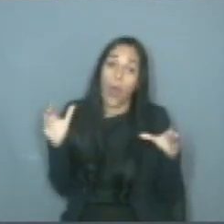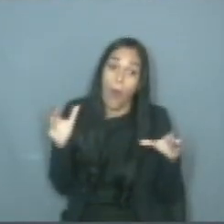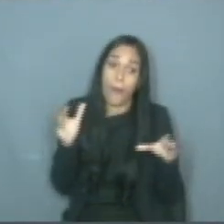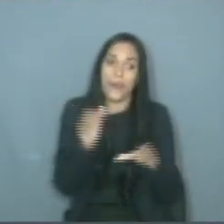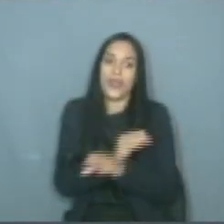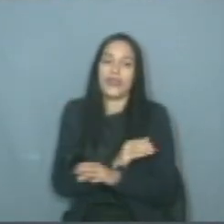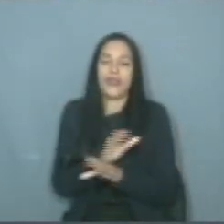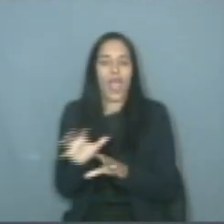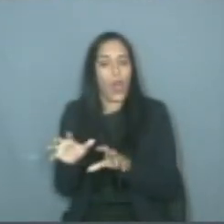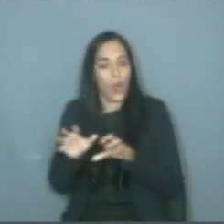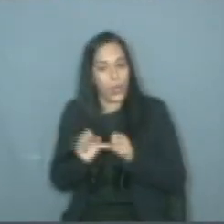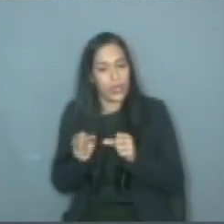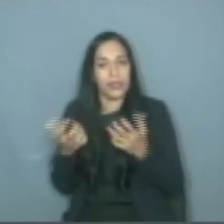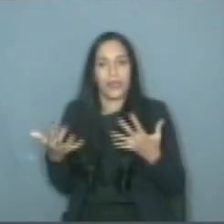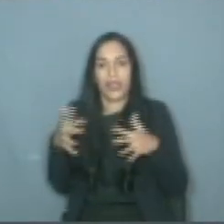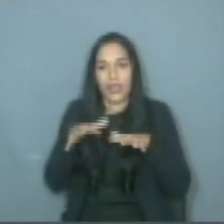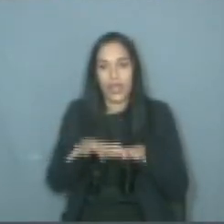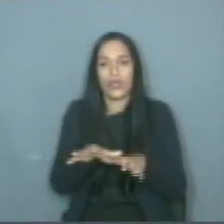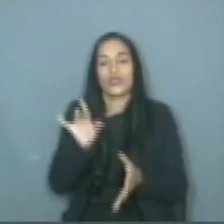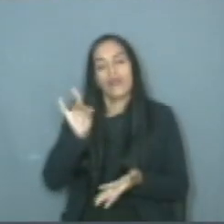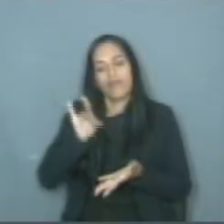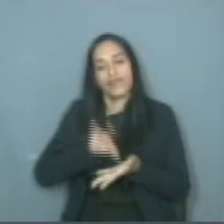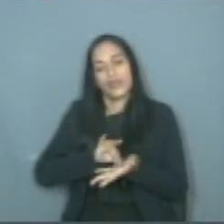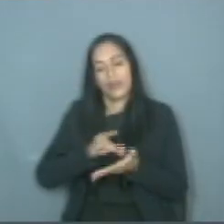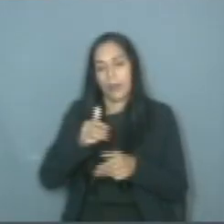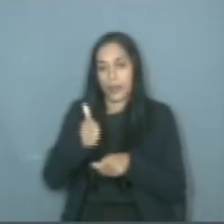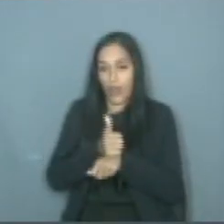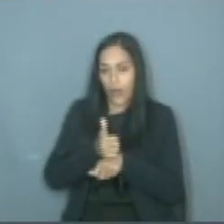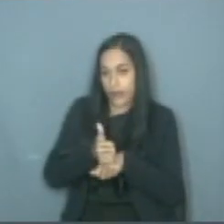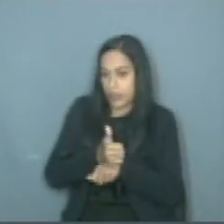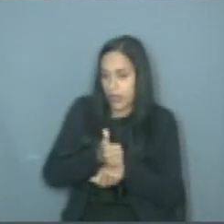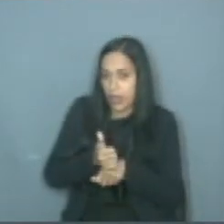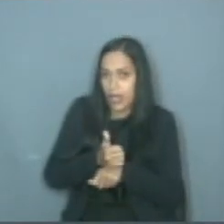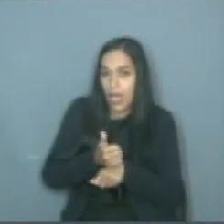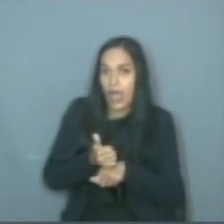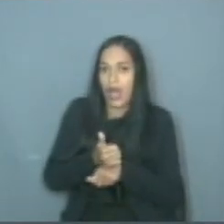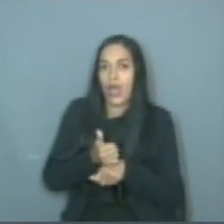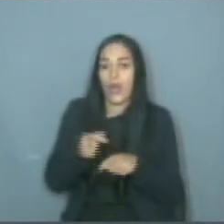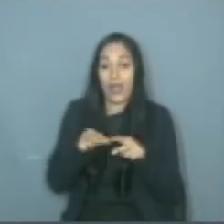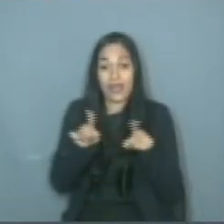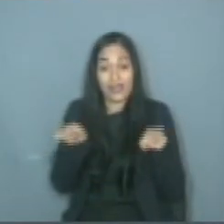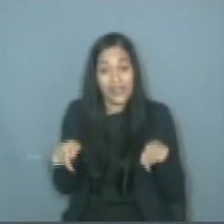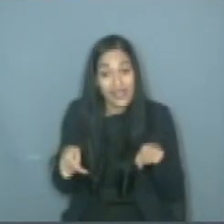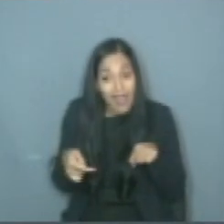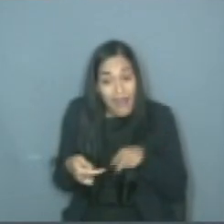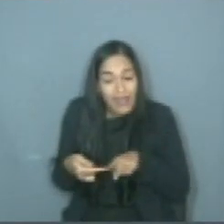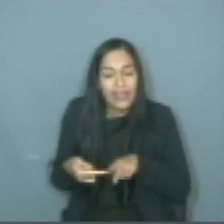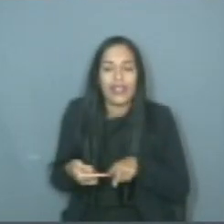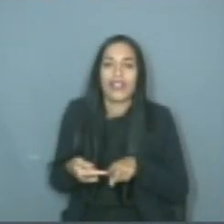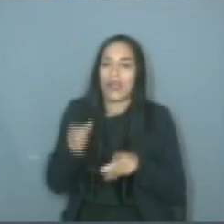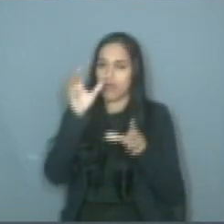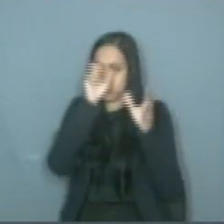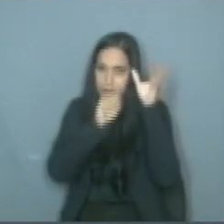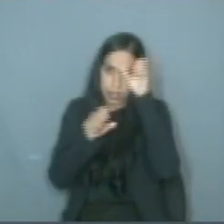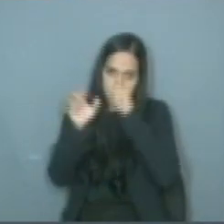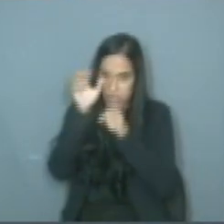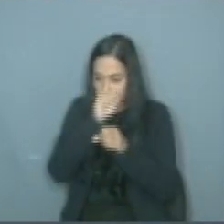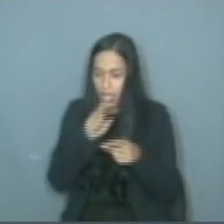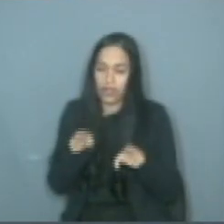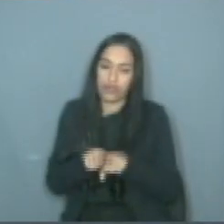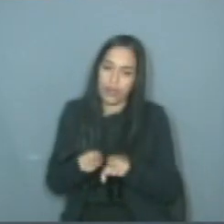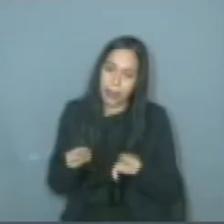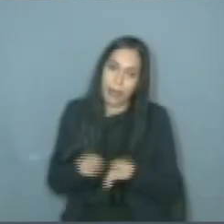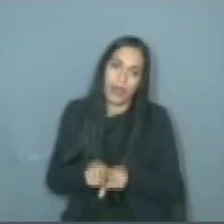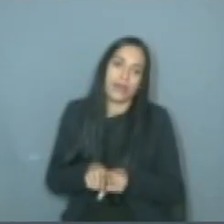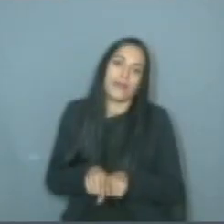de acolhimento da inclusão completo, com o profissional, a sala com múltiplas aprendizagens funcionando, mas